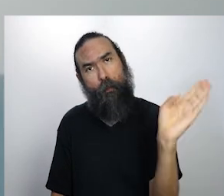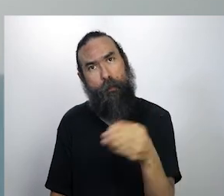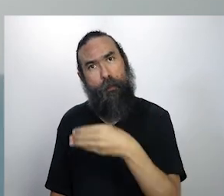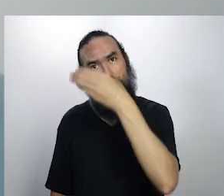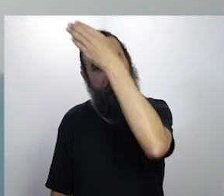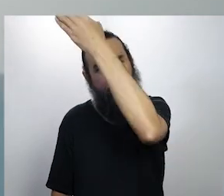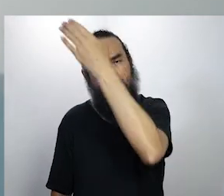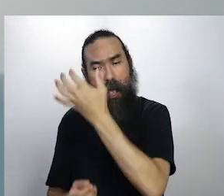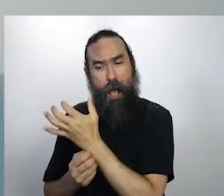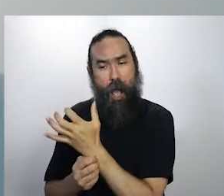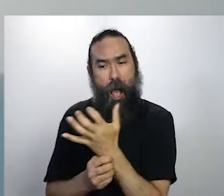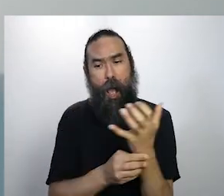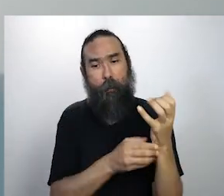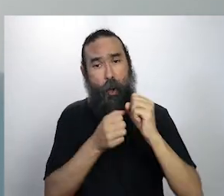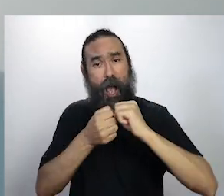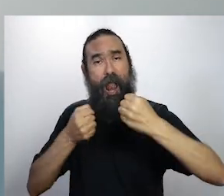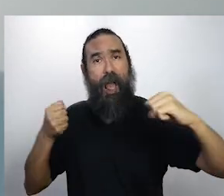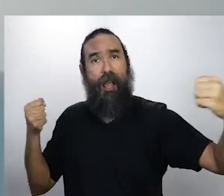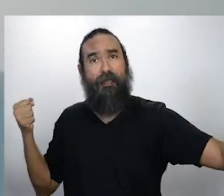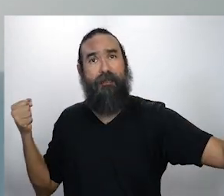que aquilo é algo que